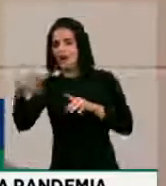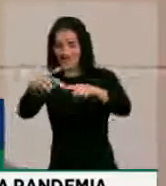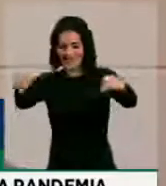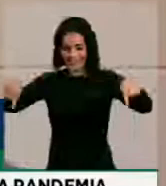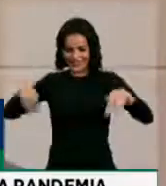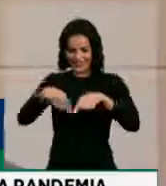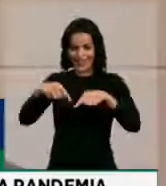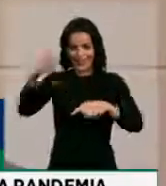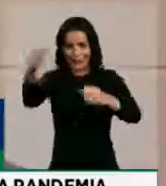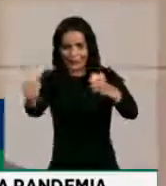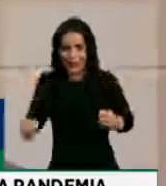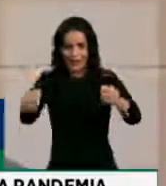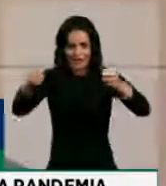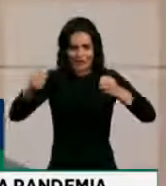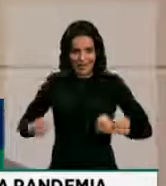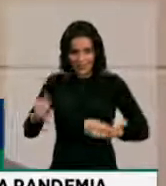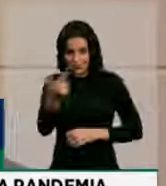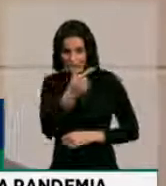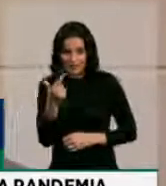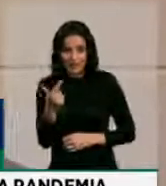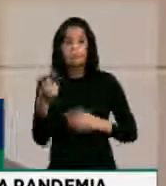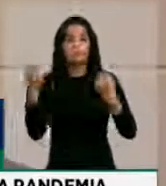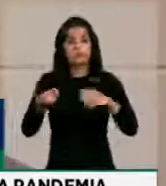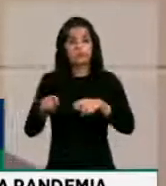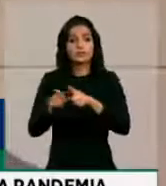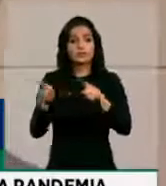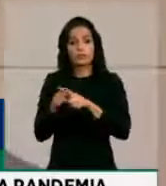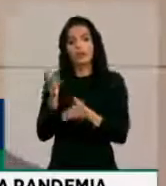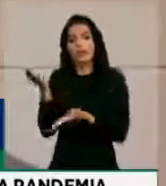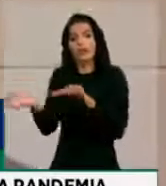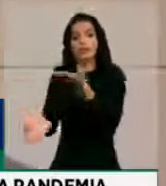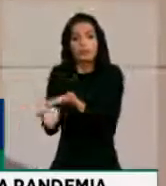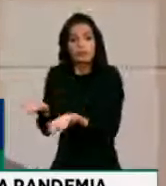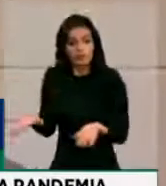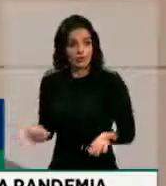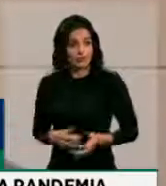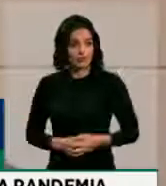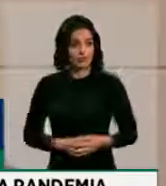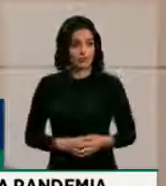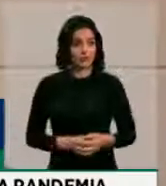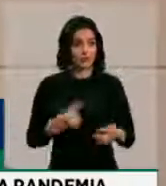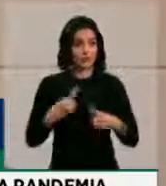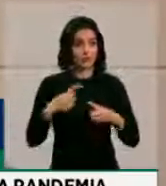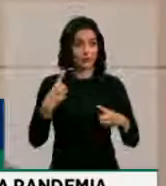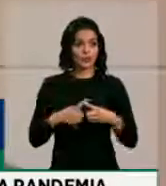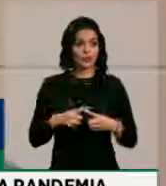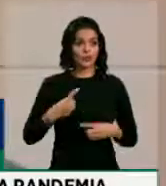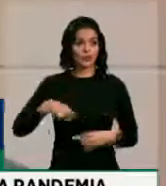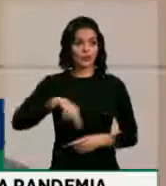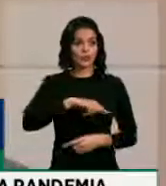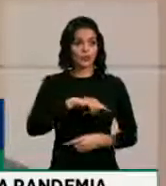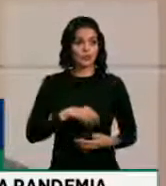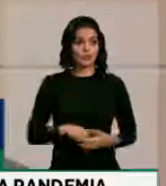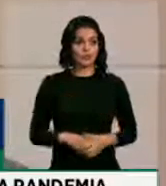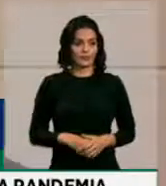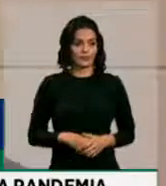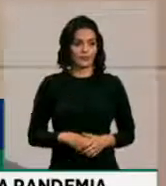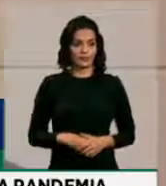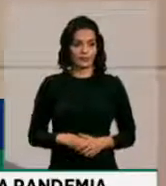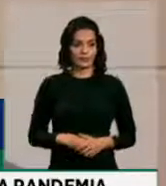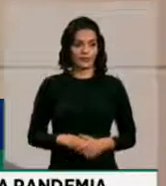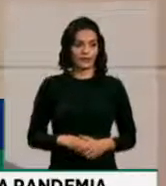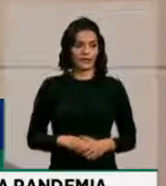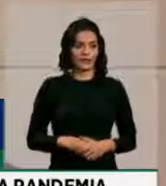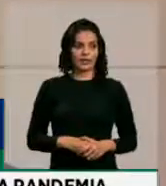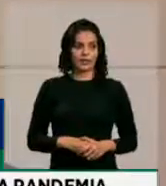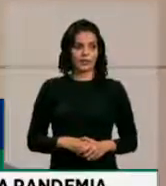aspectos dessa decisão que são muito importantes no mesmo dia em que nós tomamos conhecimento desses